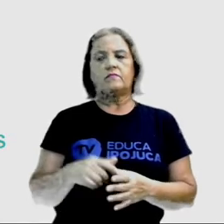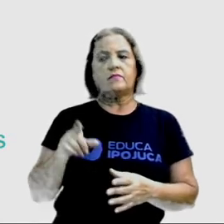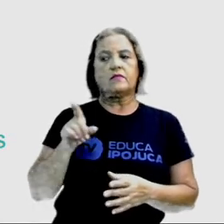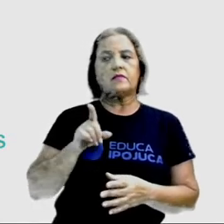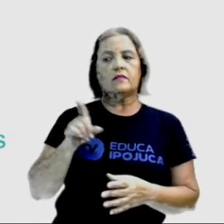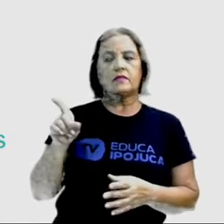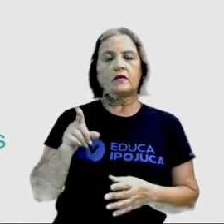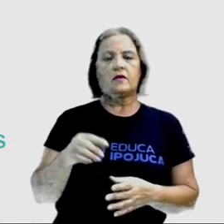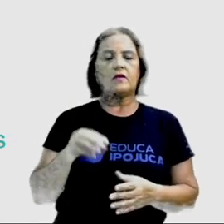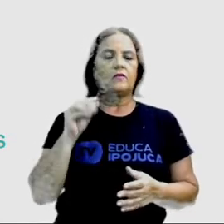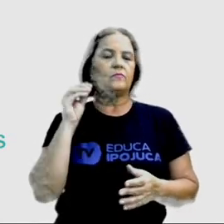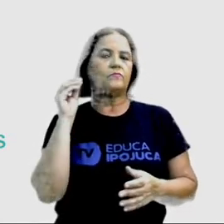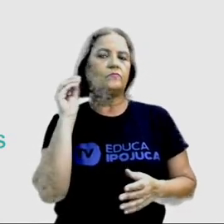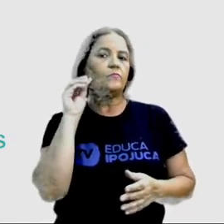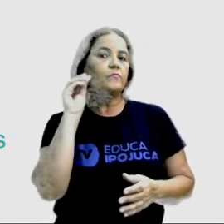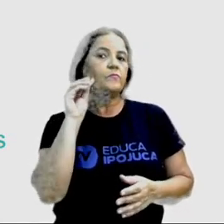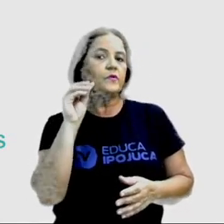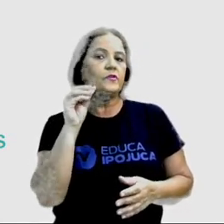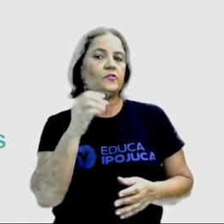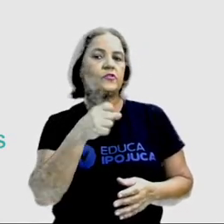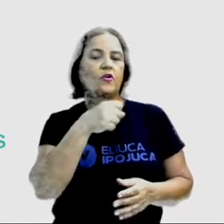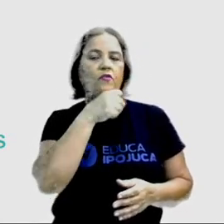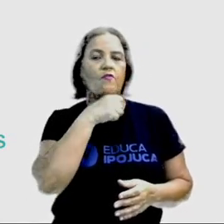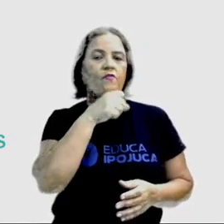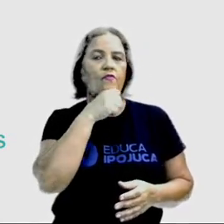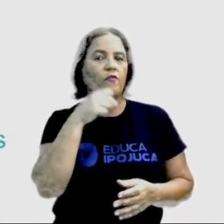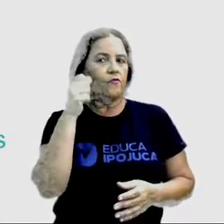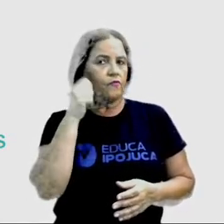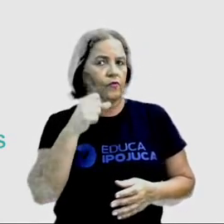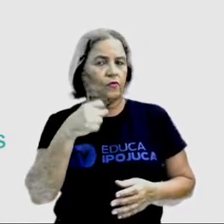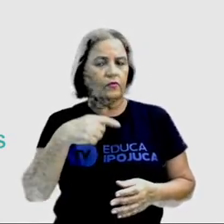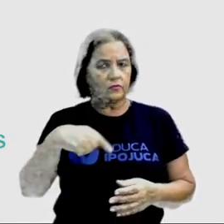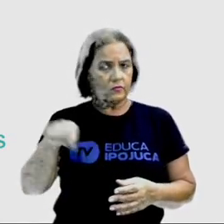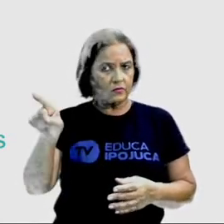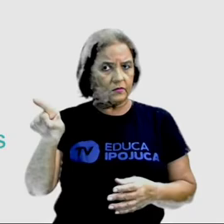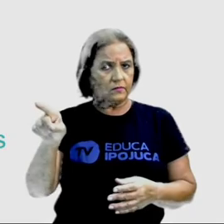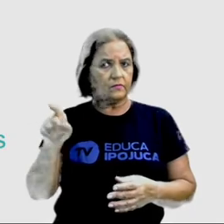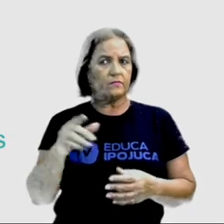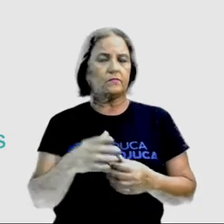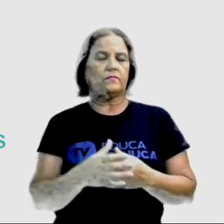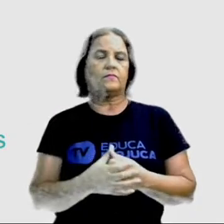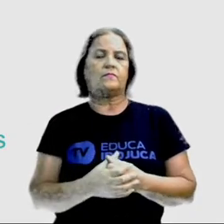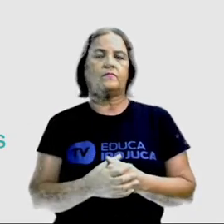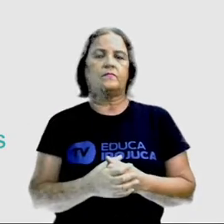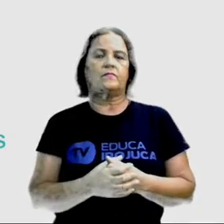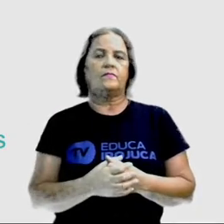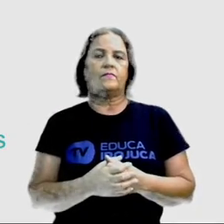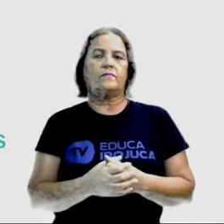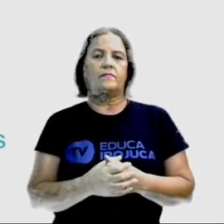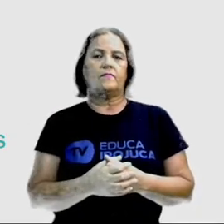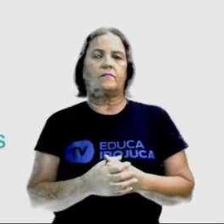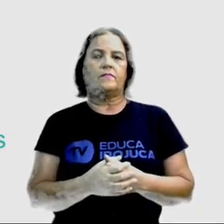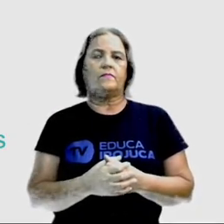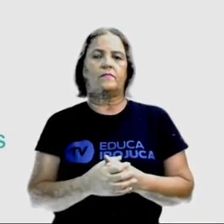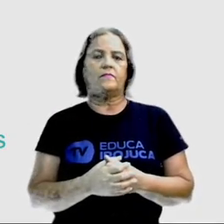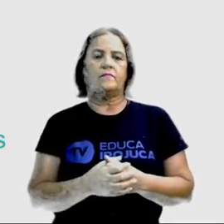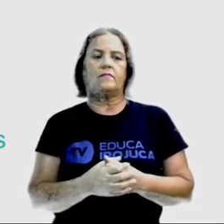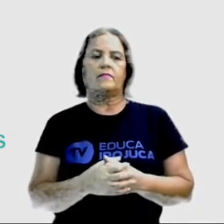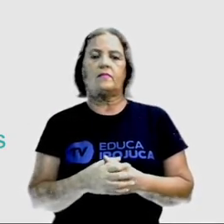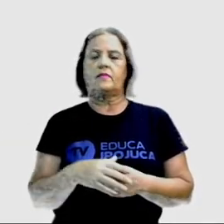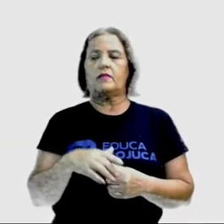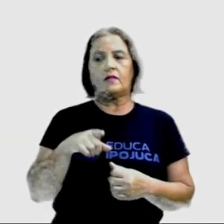sua avó quando ela sai? E does he go to the gym on the weekends? Ele vai para